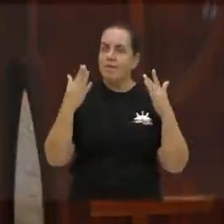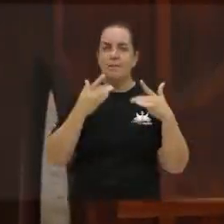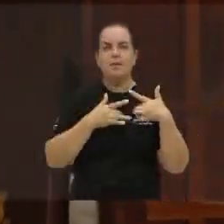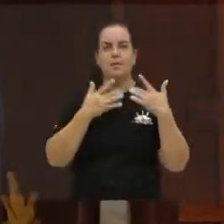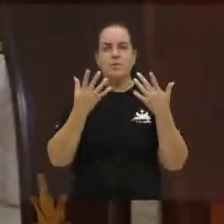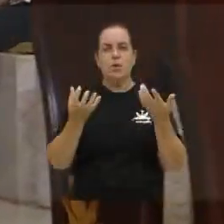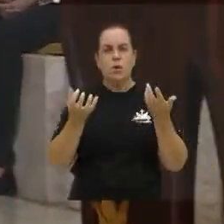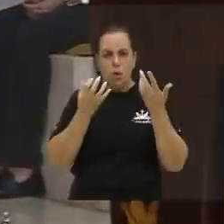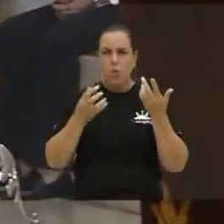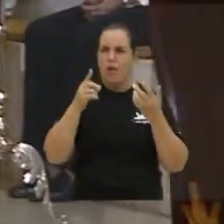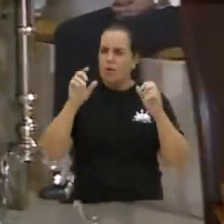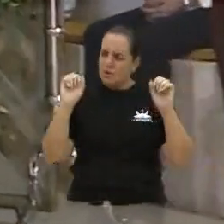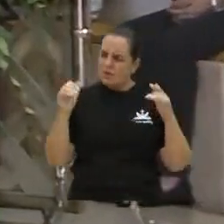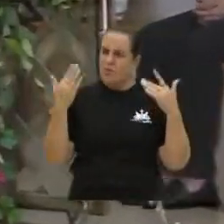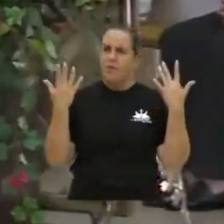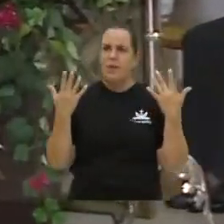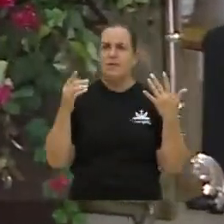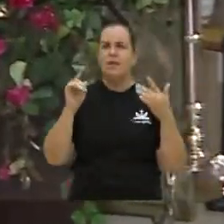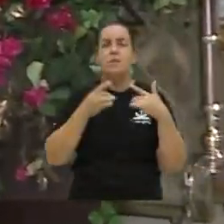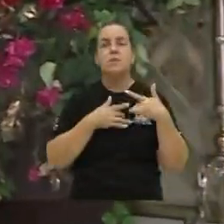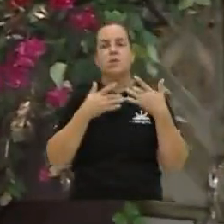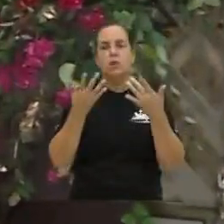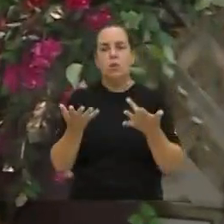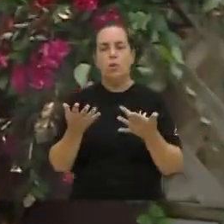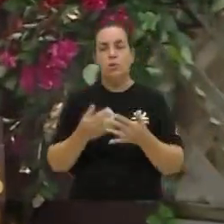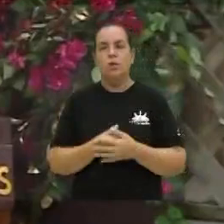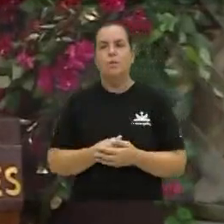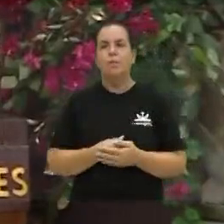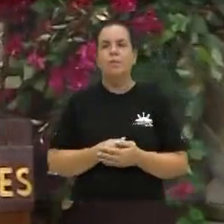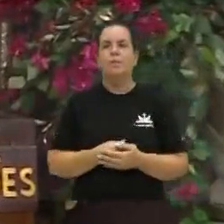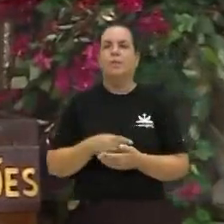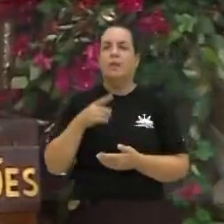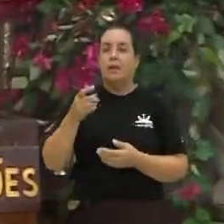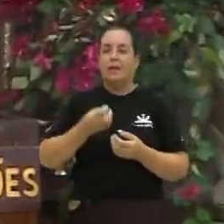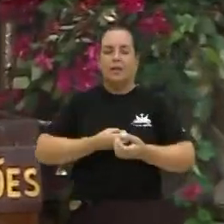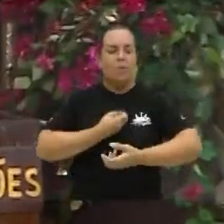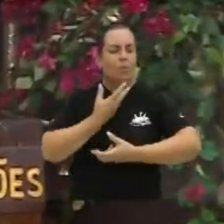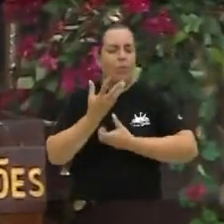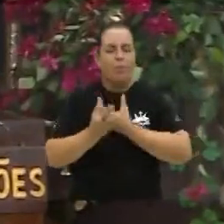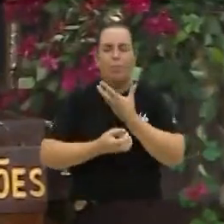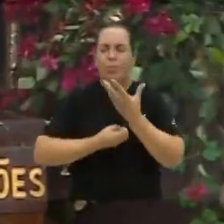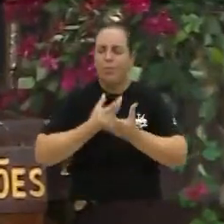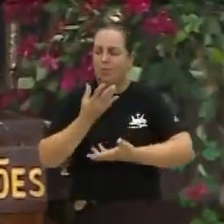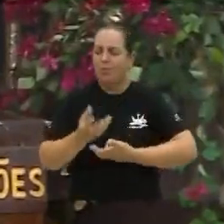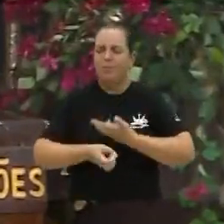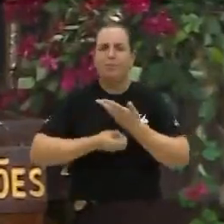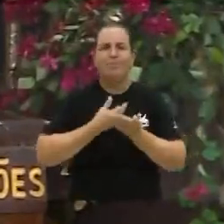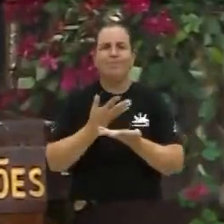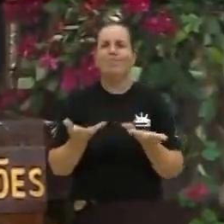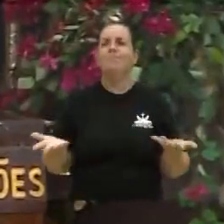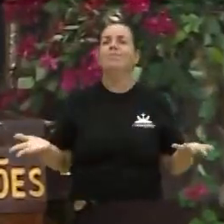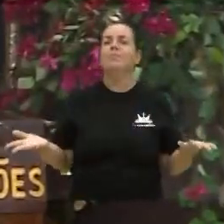eu quero essa festa da misericórdia, que sai das minhas entranhas,